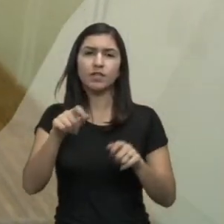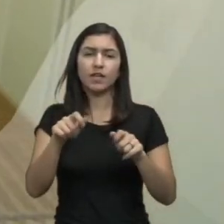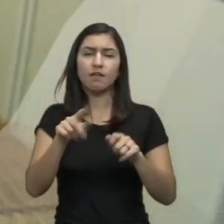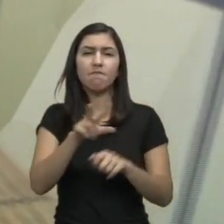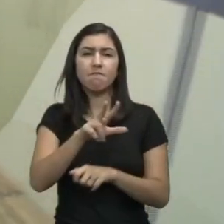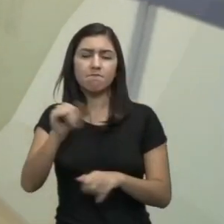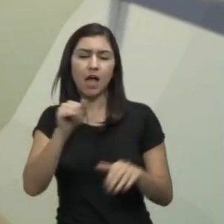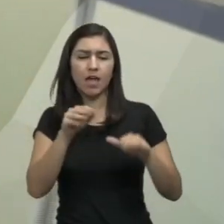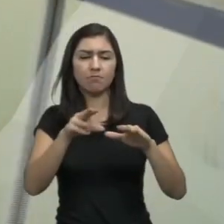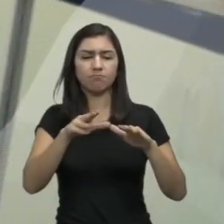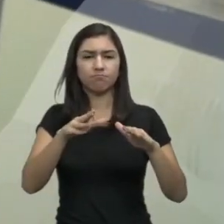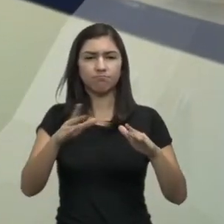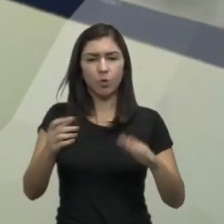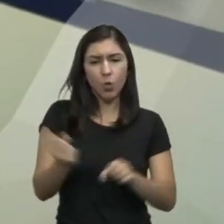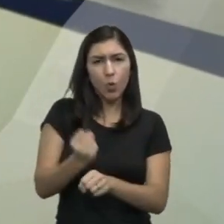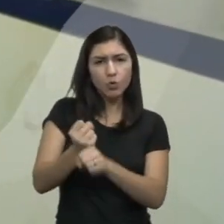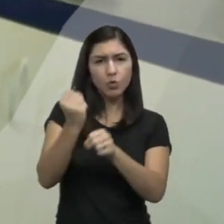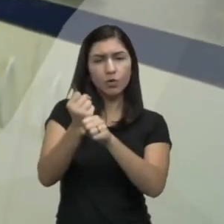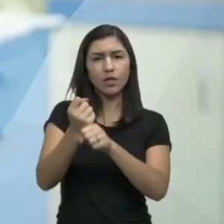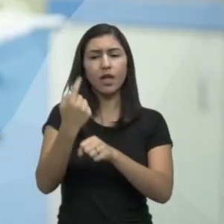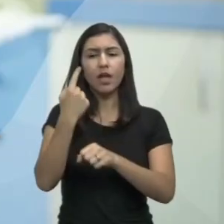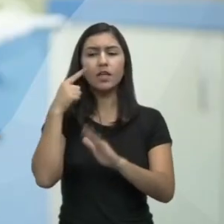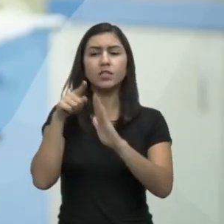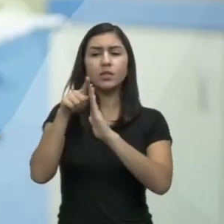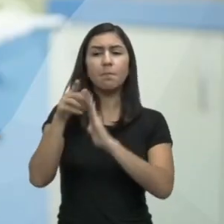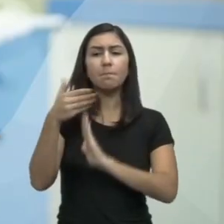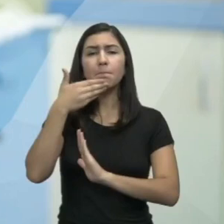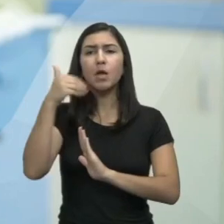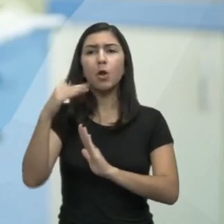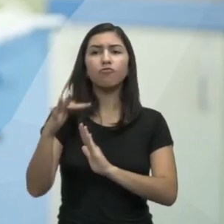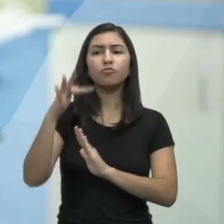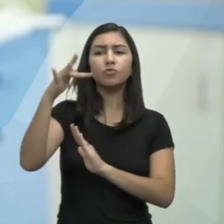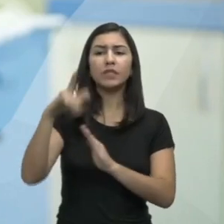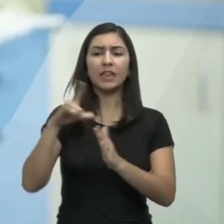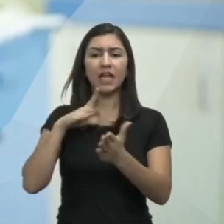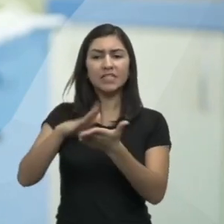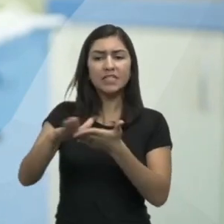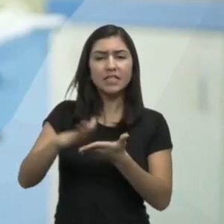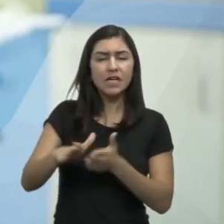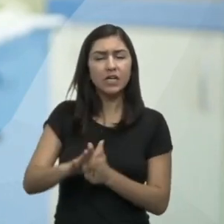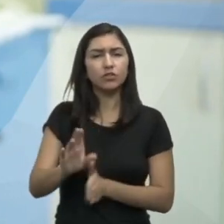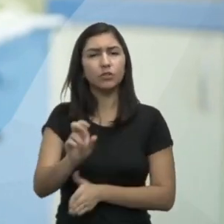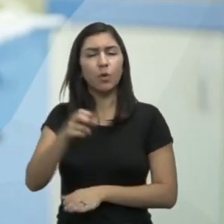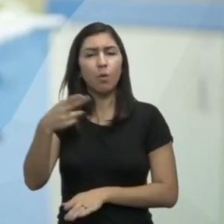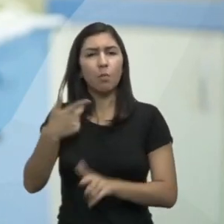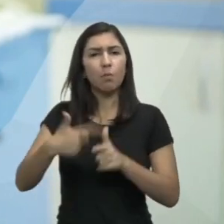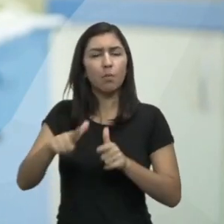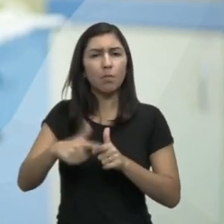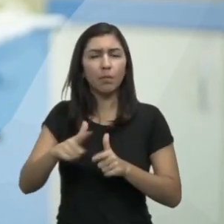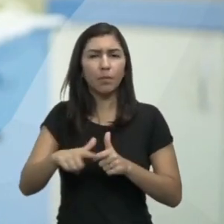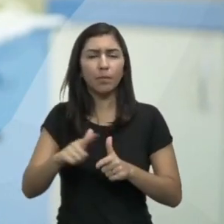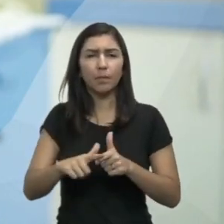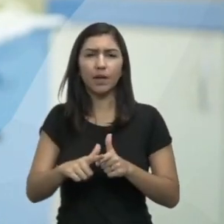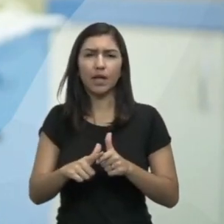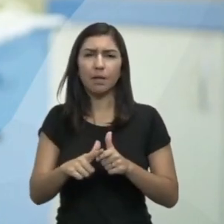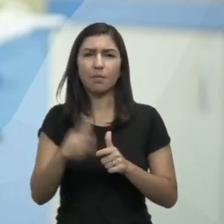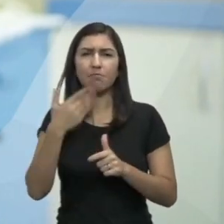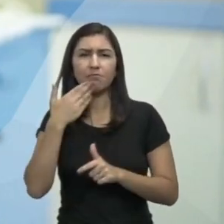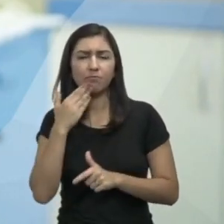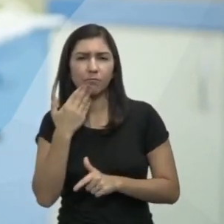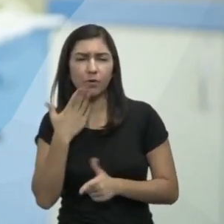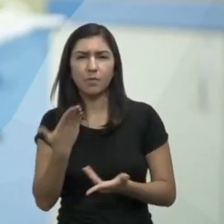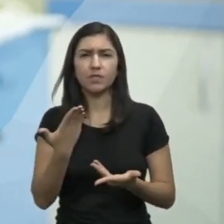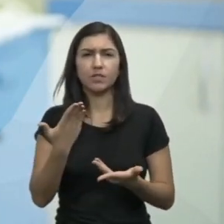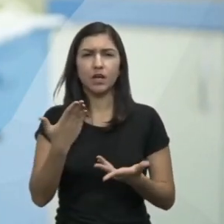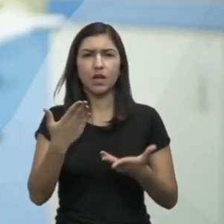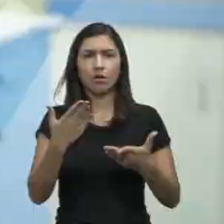pavimentar sobre ele, poder fazer previsões melhores sobre o desgaste, sobre o problema de deformação